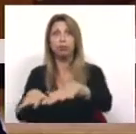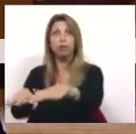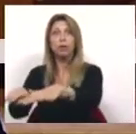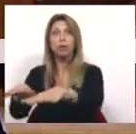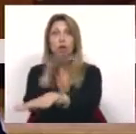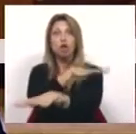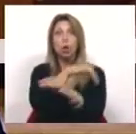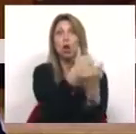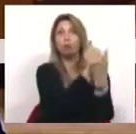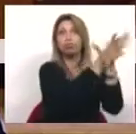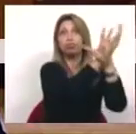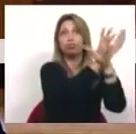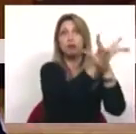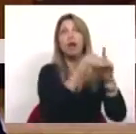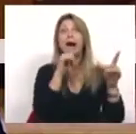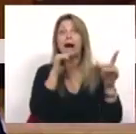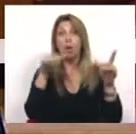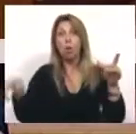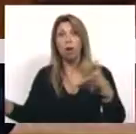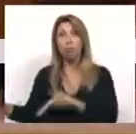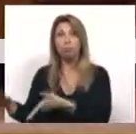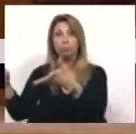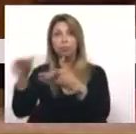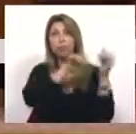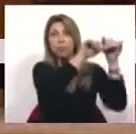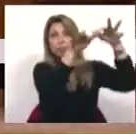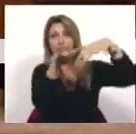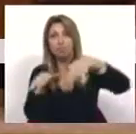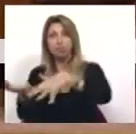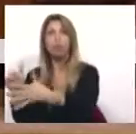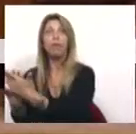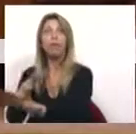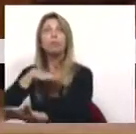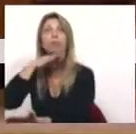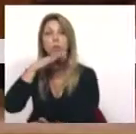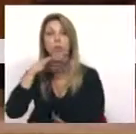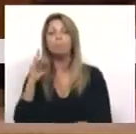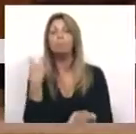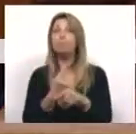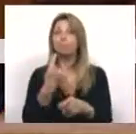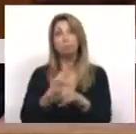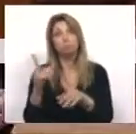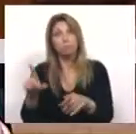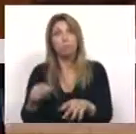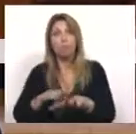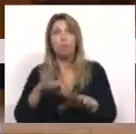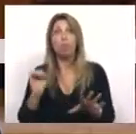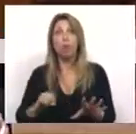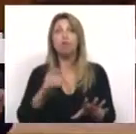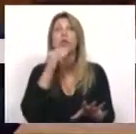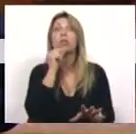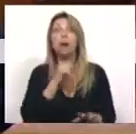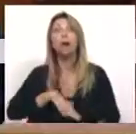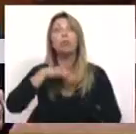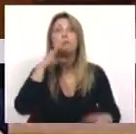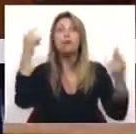zonas ardidas para os cursos de água. A mesma questão se pode colocar ao nível da poluição de solos, mas nesta componente